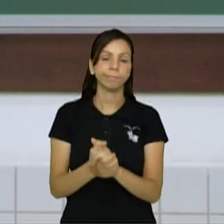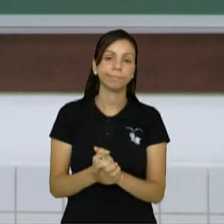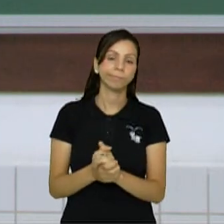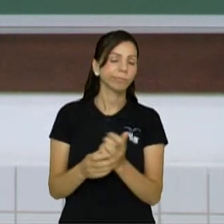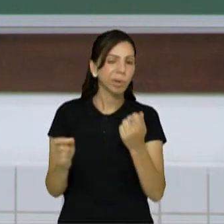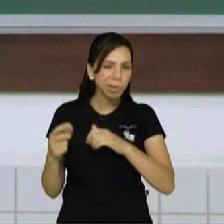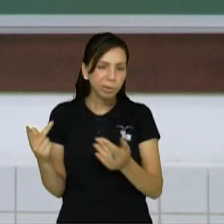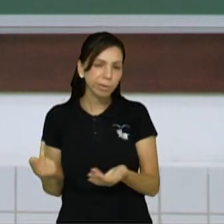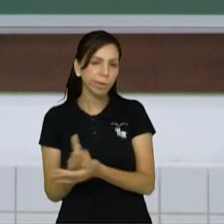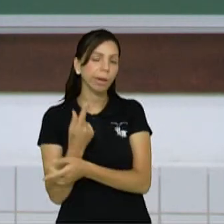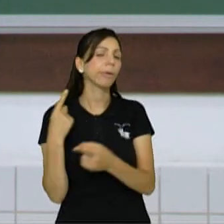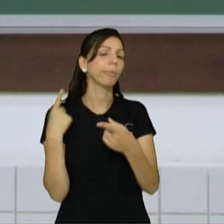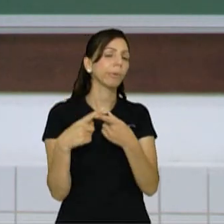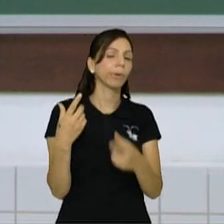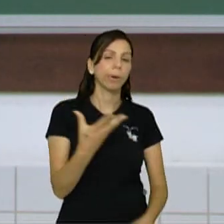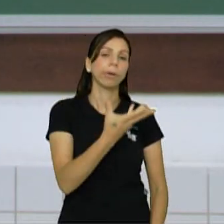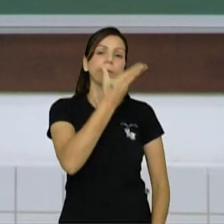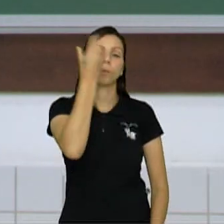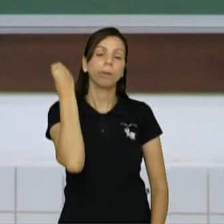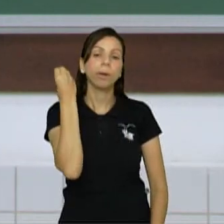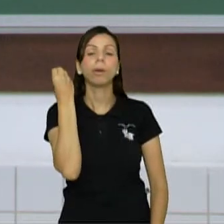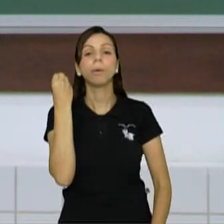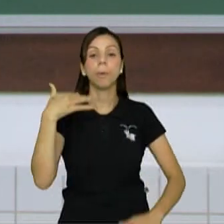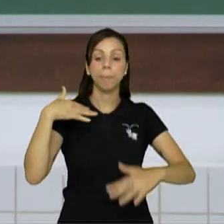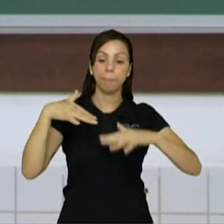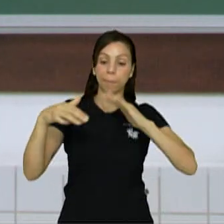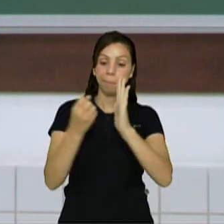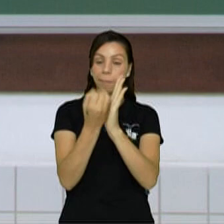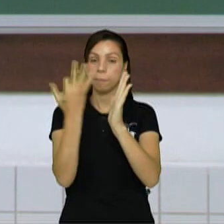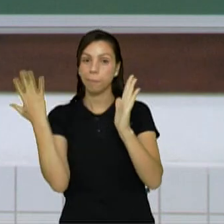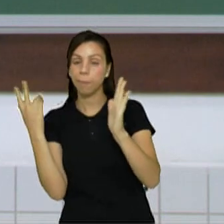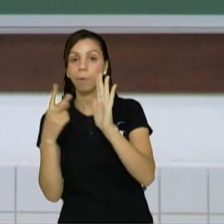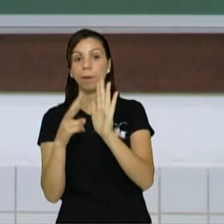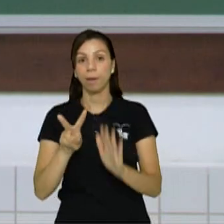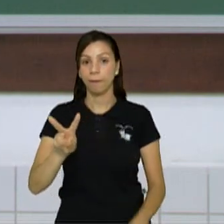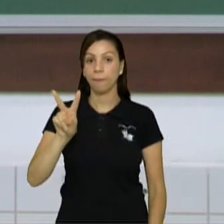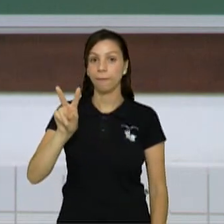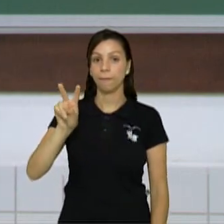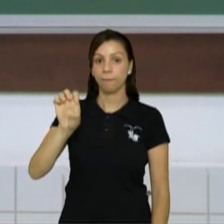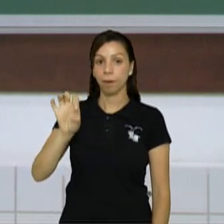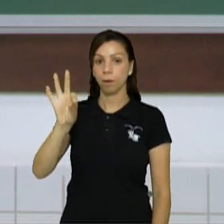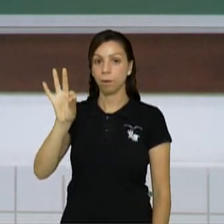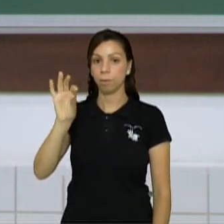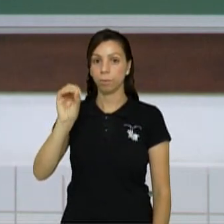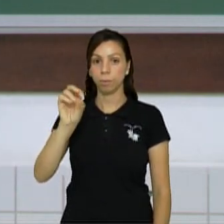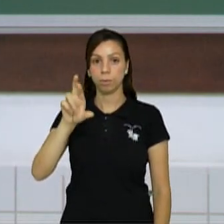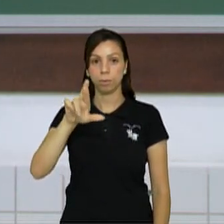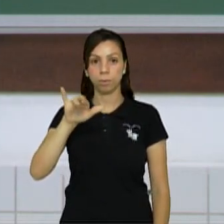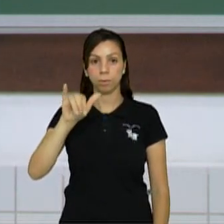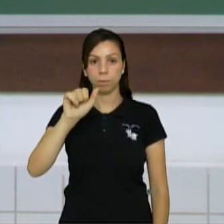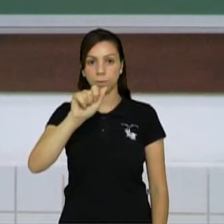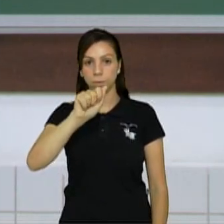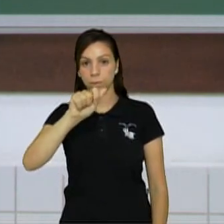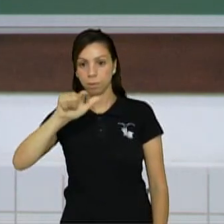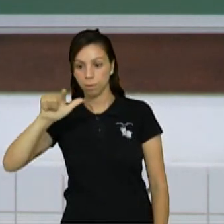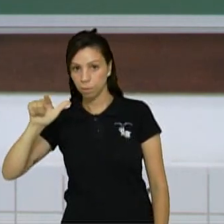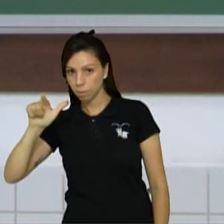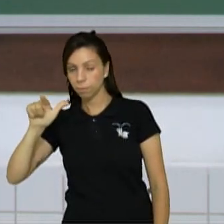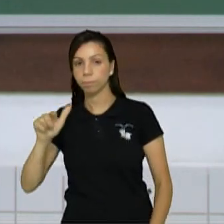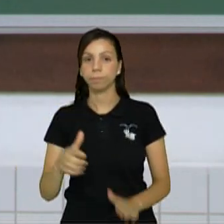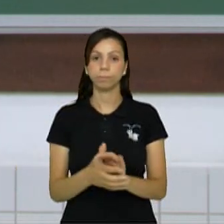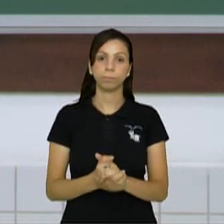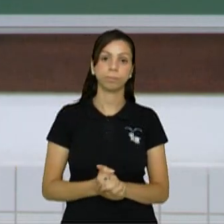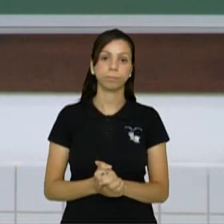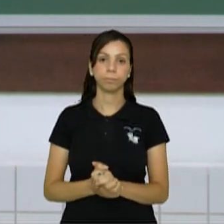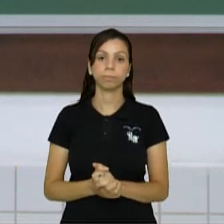batem porque eles esquecem que quantidade de movimento ela é uma grandeza vetorial. Sempre que você trabalhar com uma grandeza vetorial,